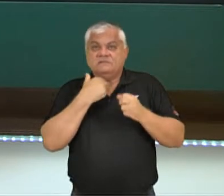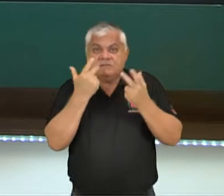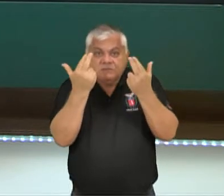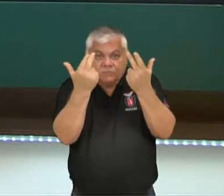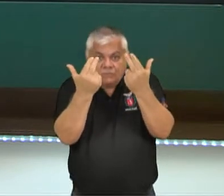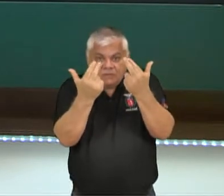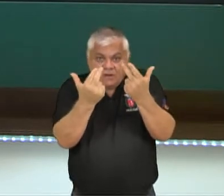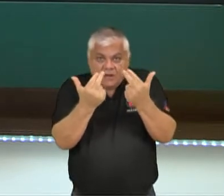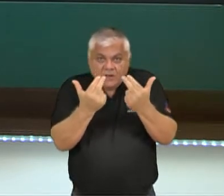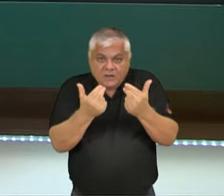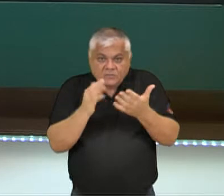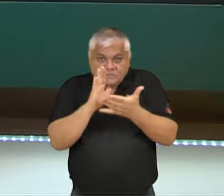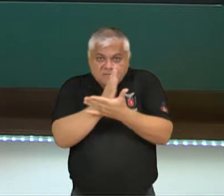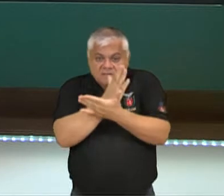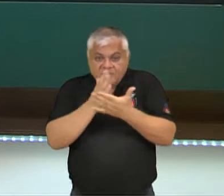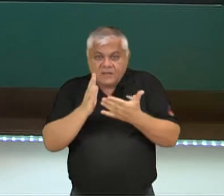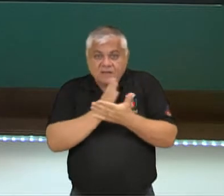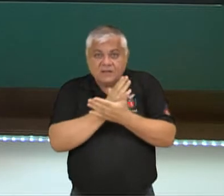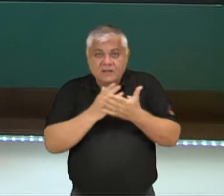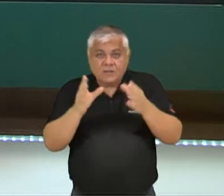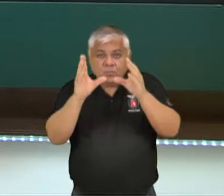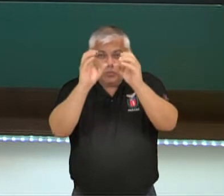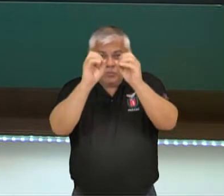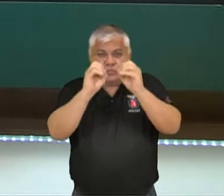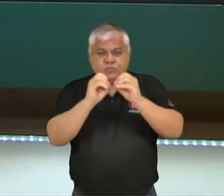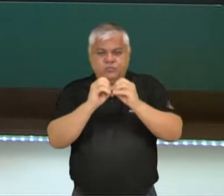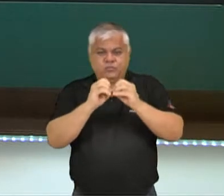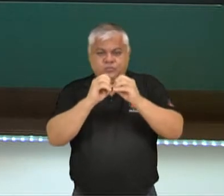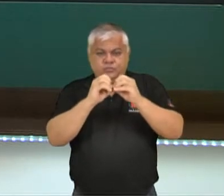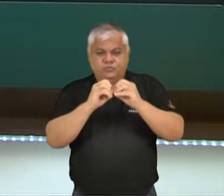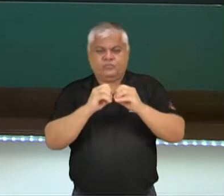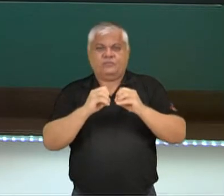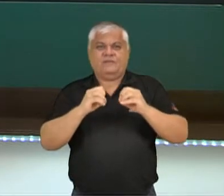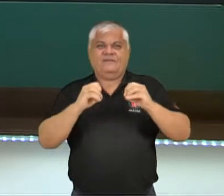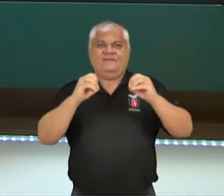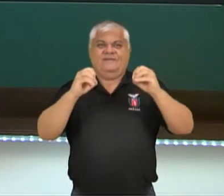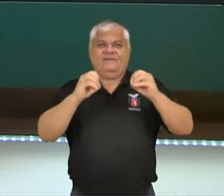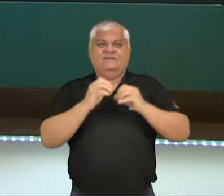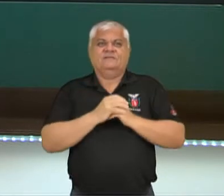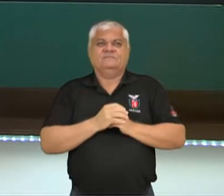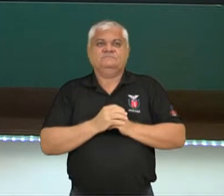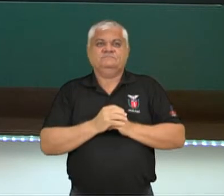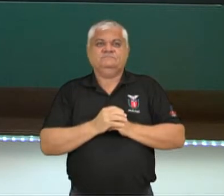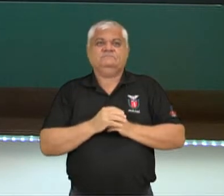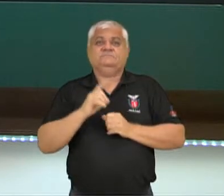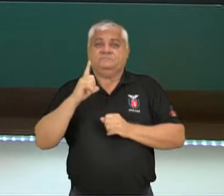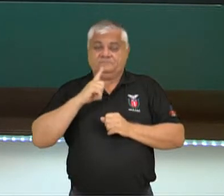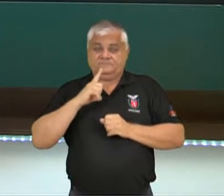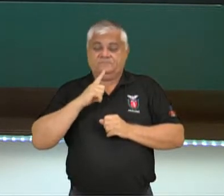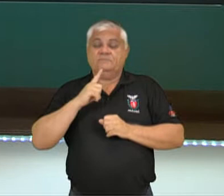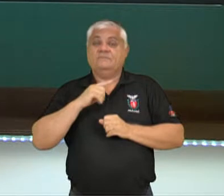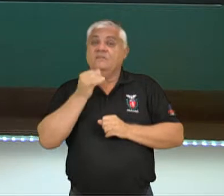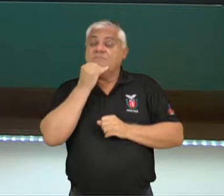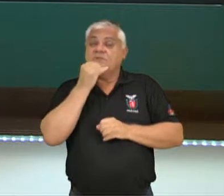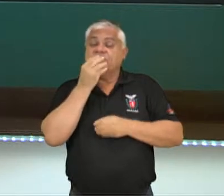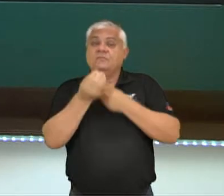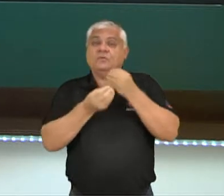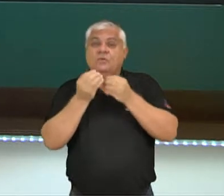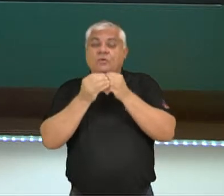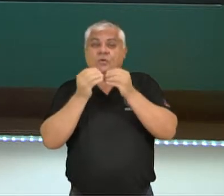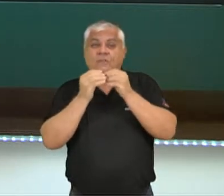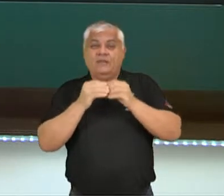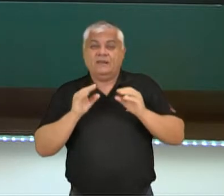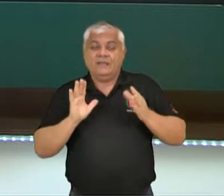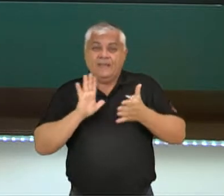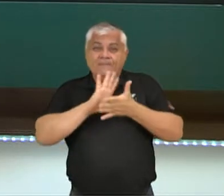íntegra. Então, durante a divisão celular, acontece o que a gente chama de compactação máxima do material genético.